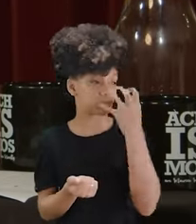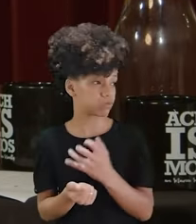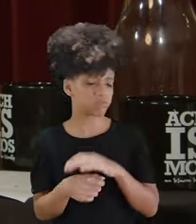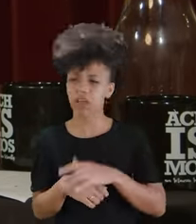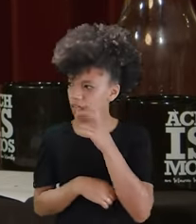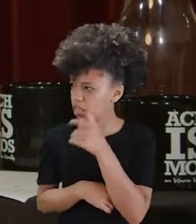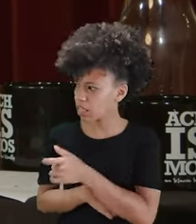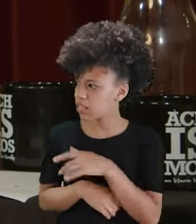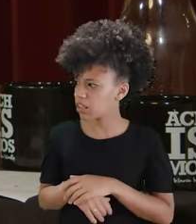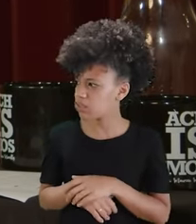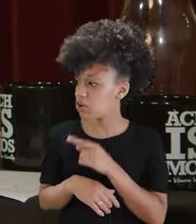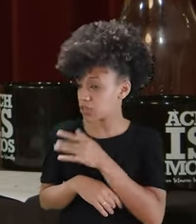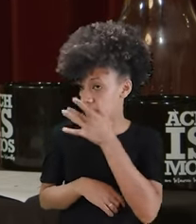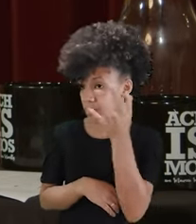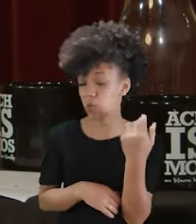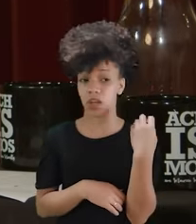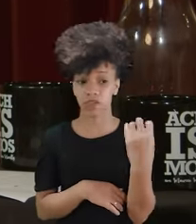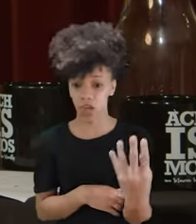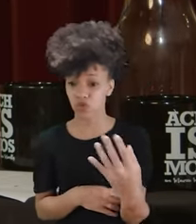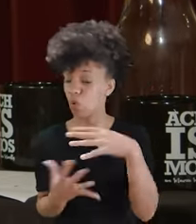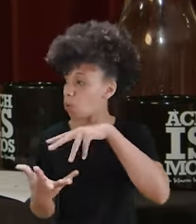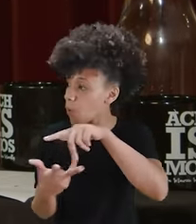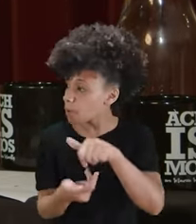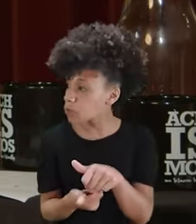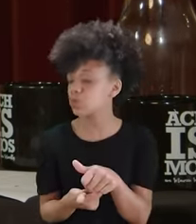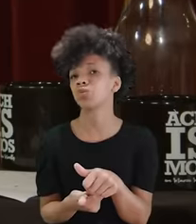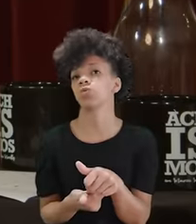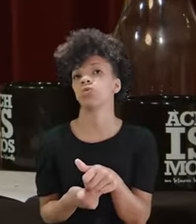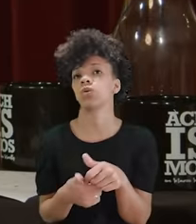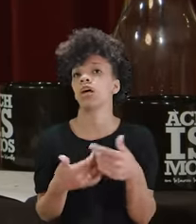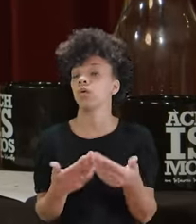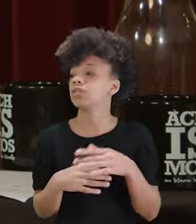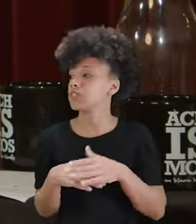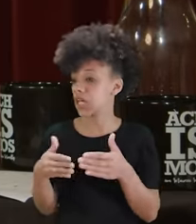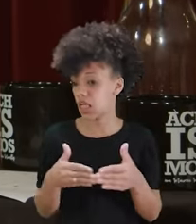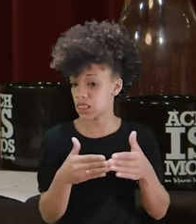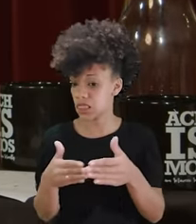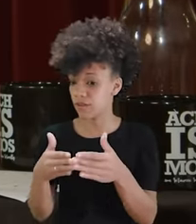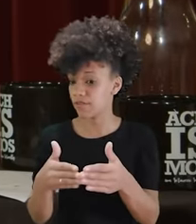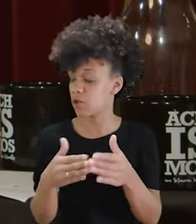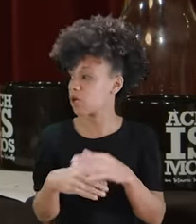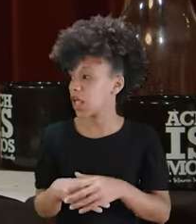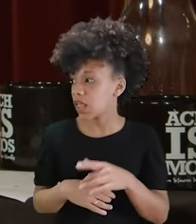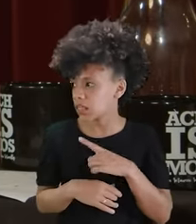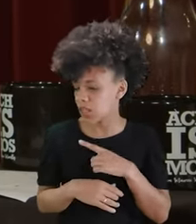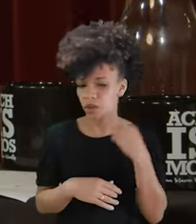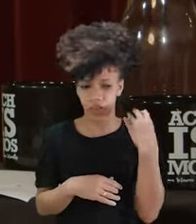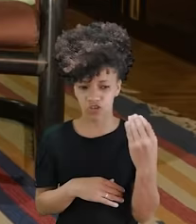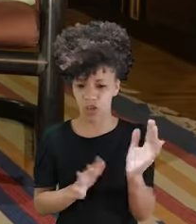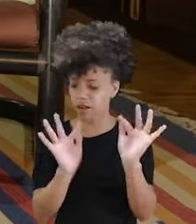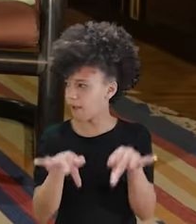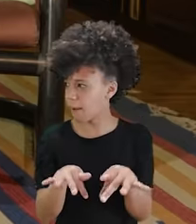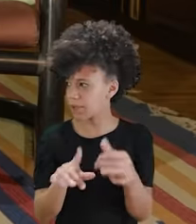quando você tá no navio você acaba seu Cruzeiro digamos assim é só temporada de seis meses você não voltava para o Brasil que você ficava no país você Você quase que uma